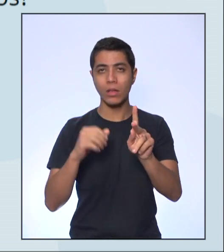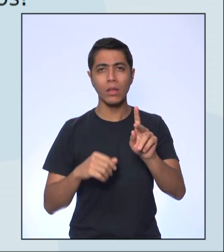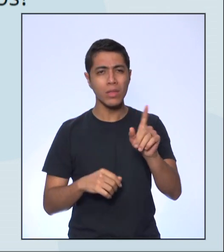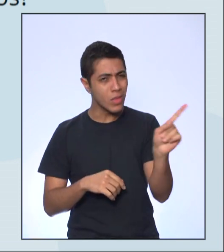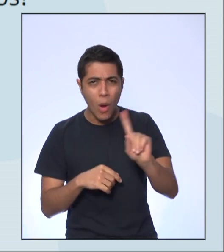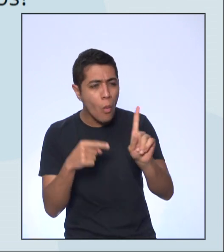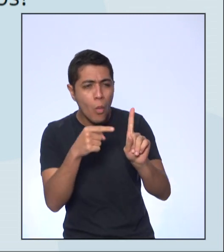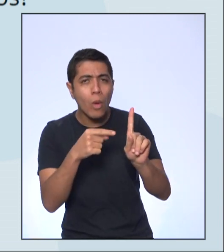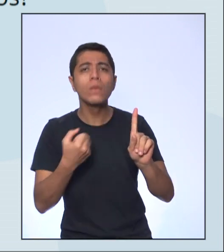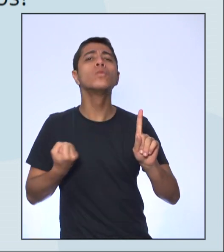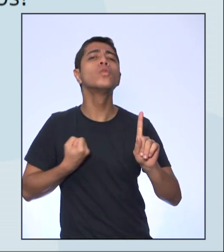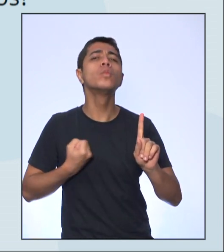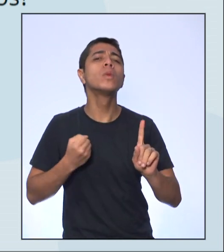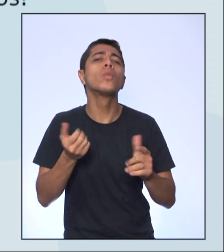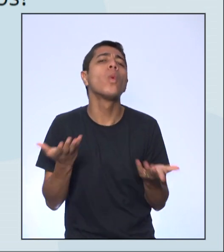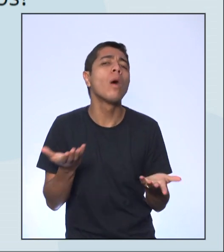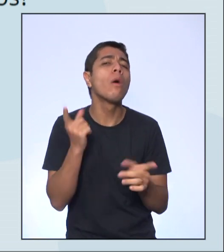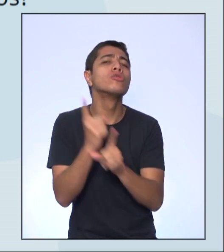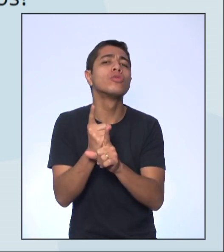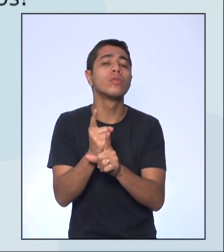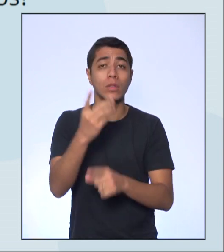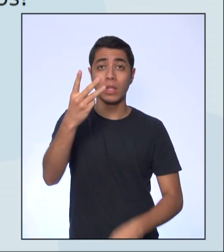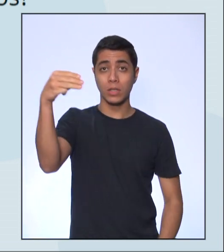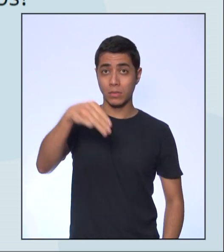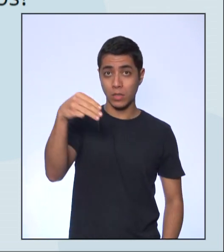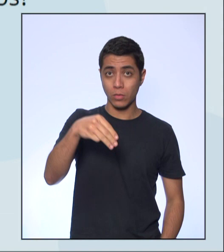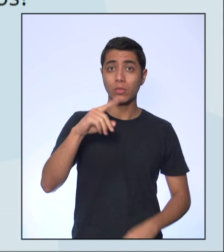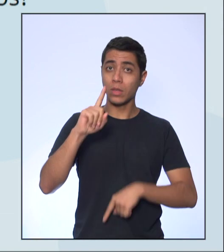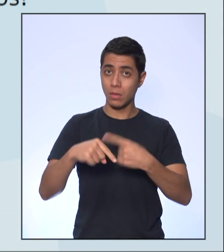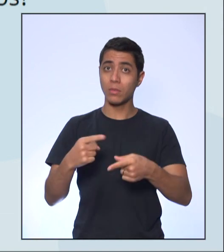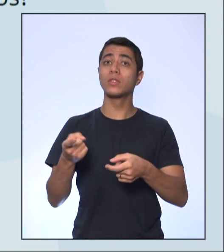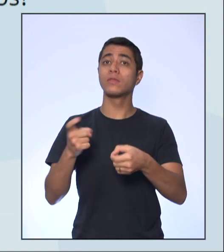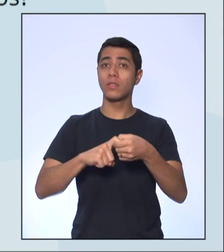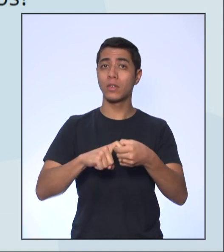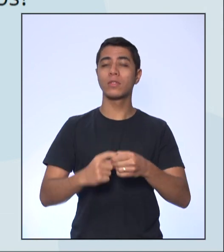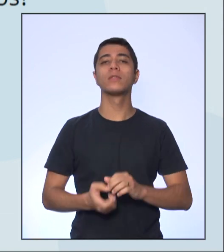Então, 3 minutinhos para vocês fazerem, daqui a pouco a gente retorna.